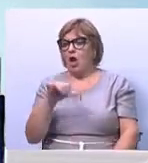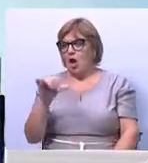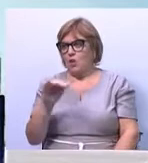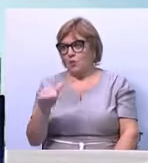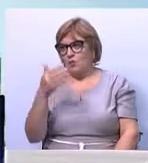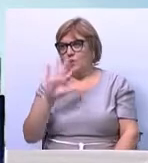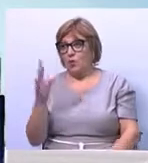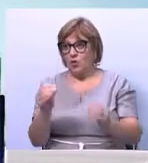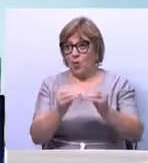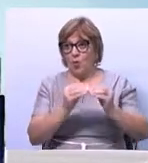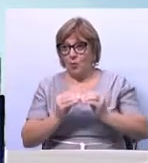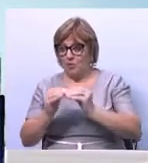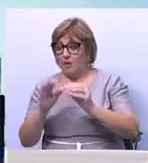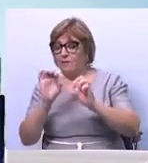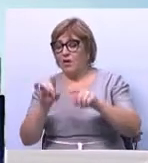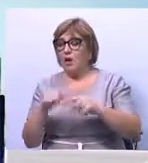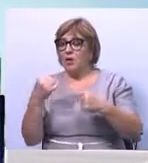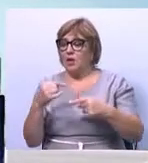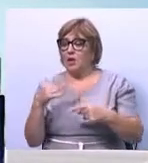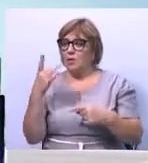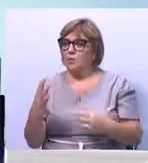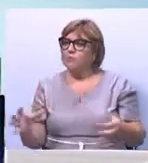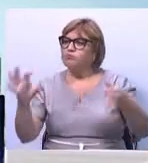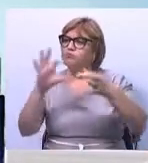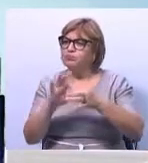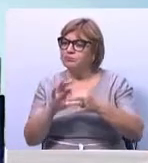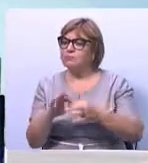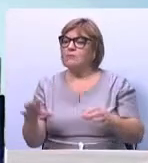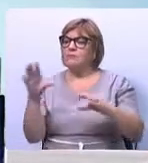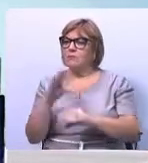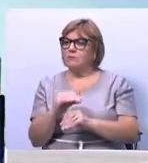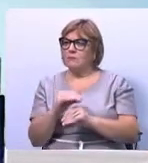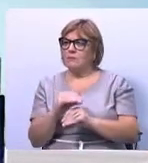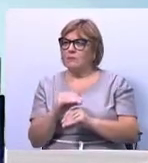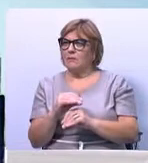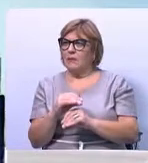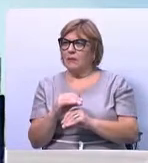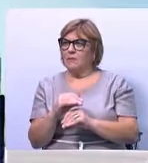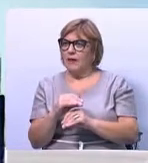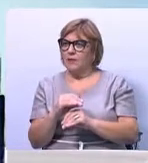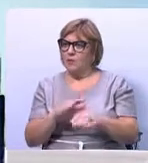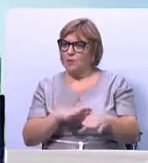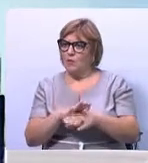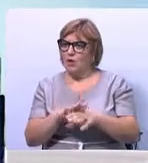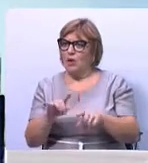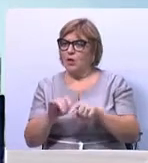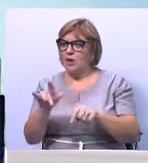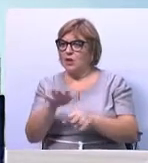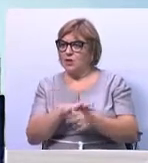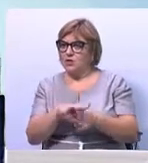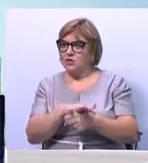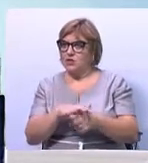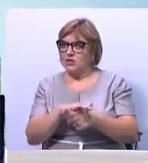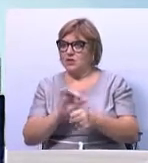quando os combinamos, acabamos por ter uma sinergia ainda mais eficaz para aquela situação